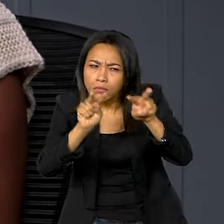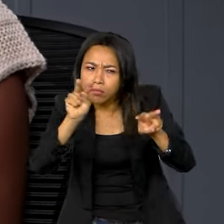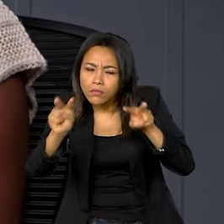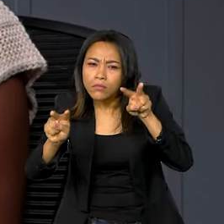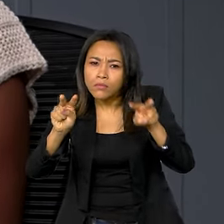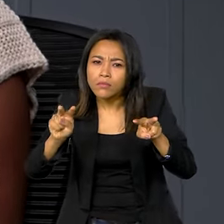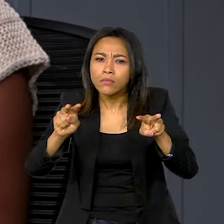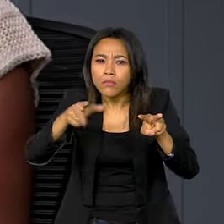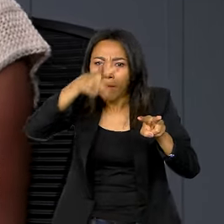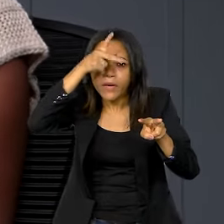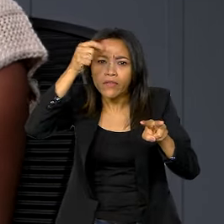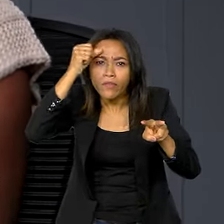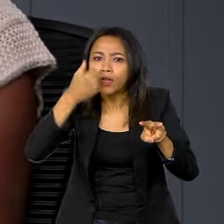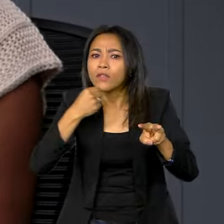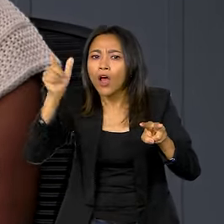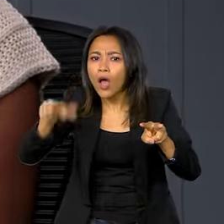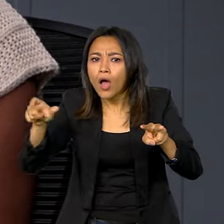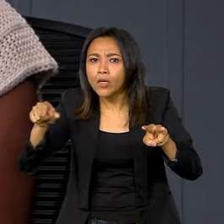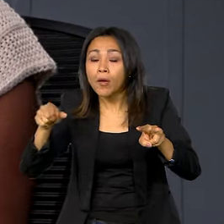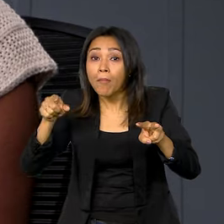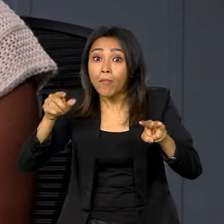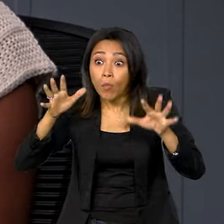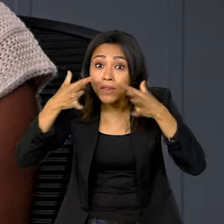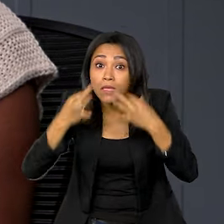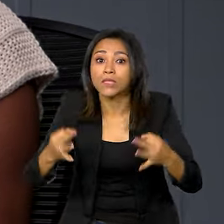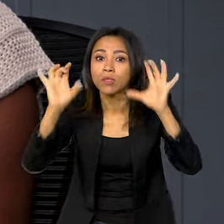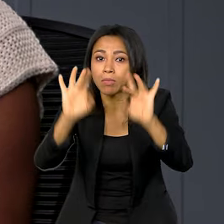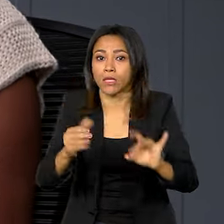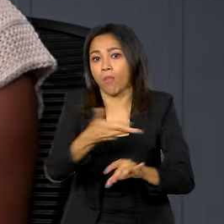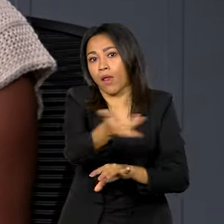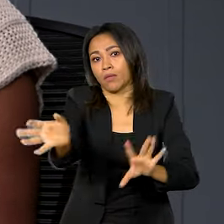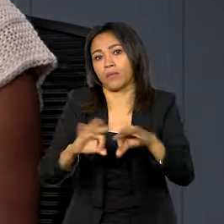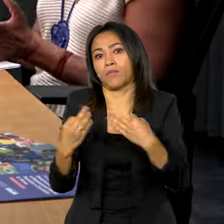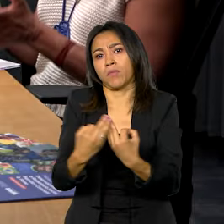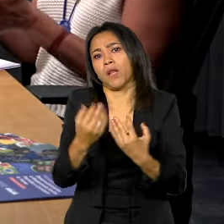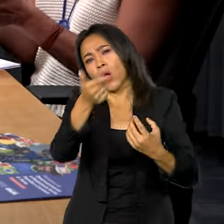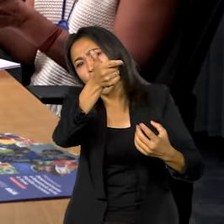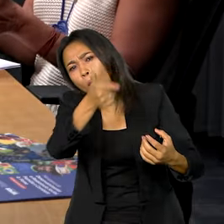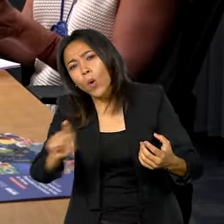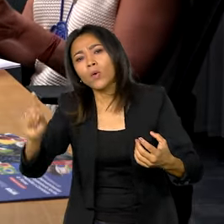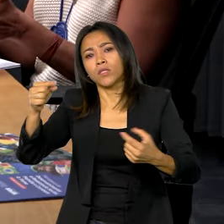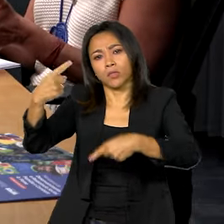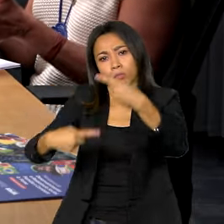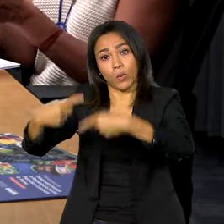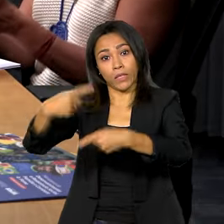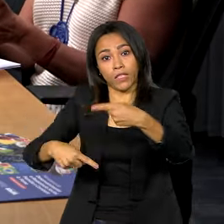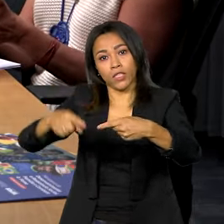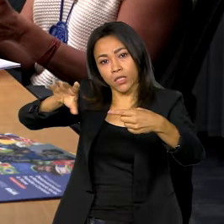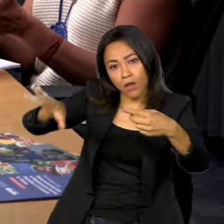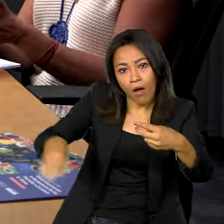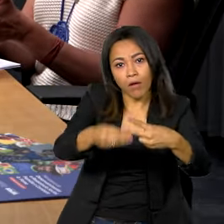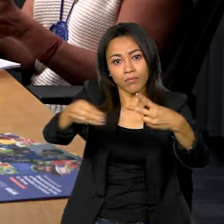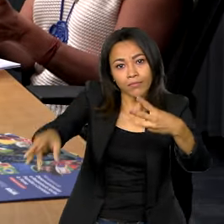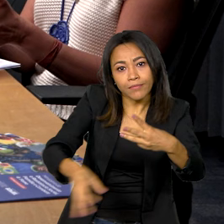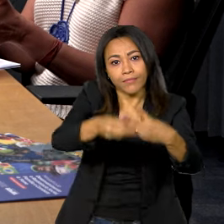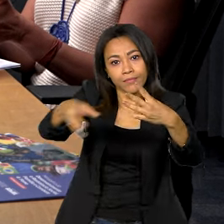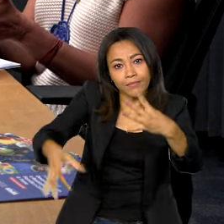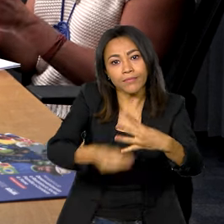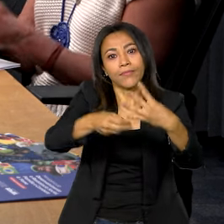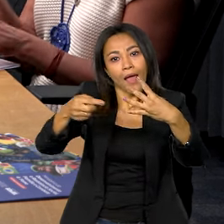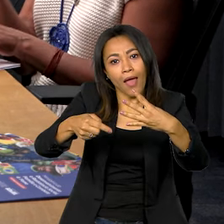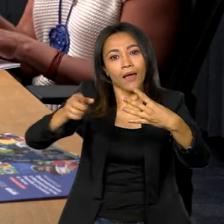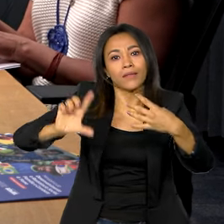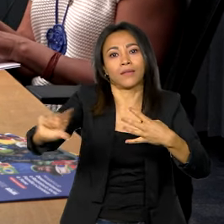prefeitos e das prefeitas para essas famílias que são as mais vulneráveis então a as outras políticas chegando na vida dessas